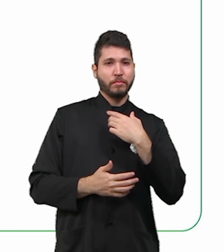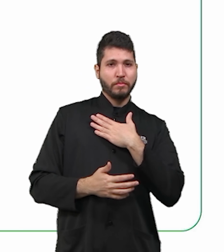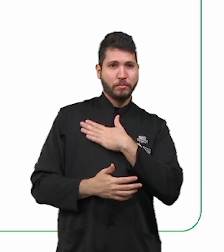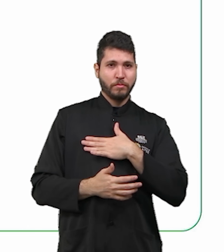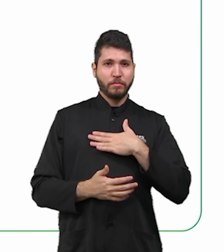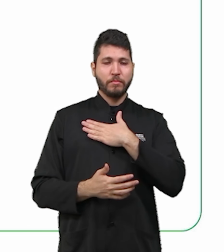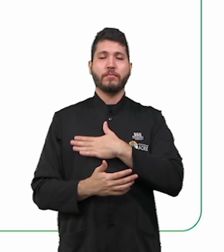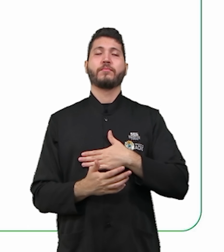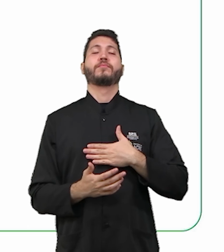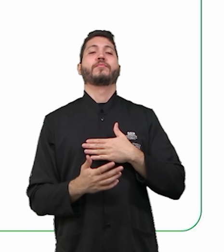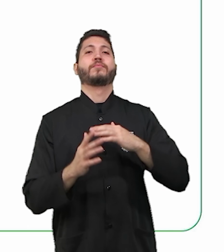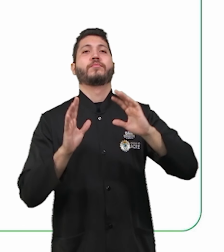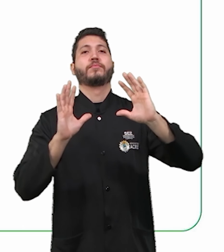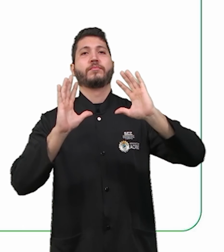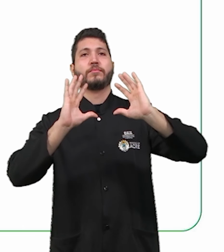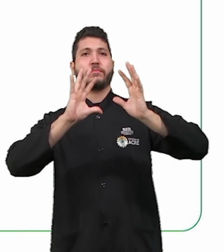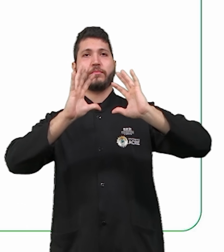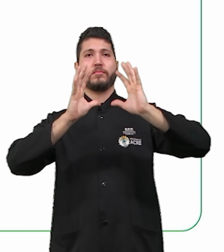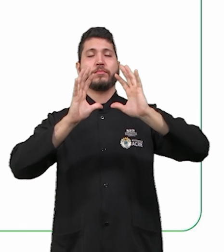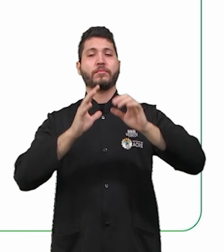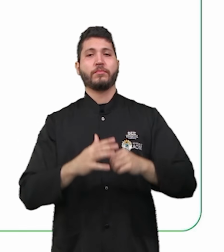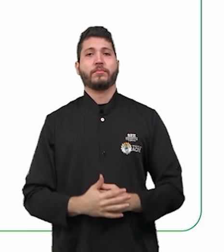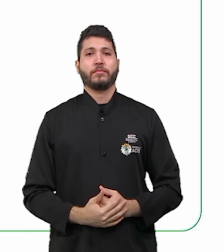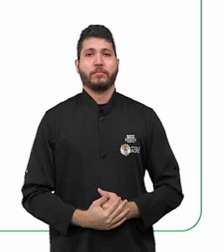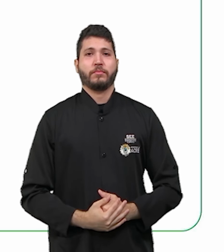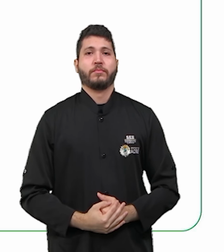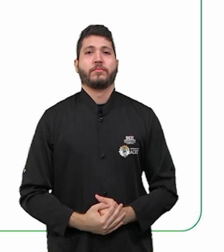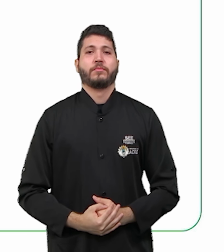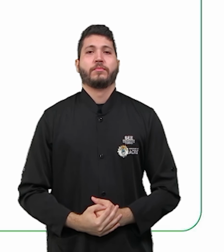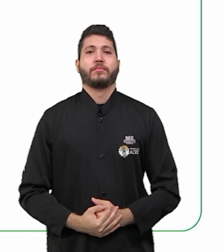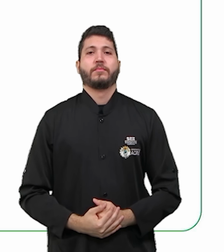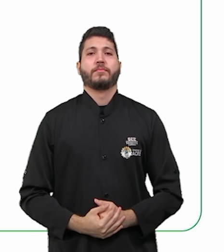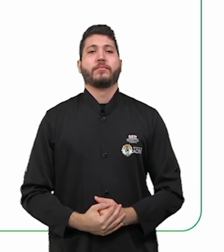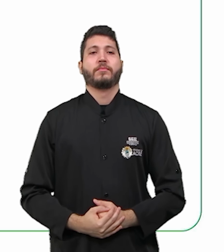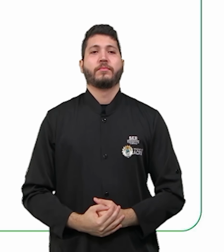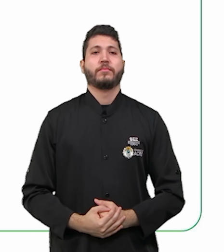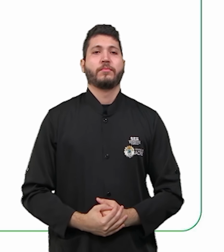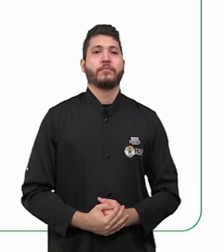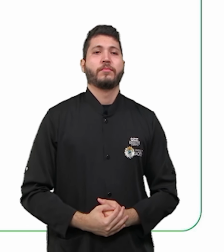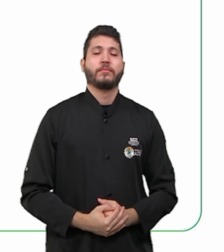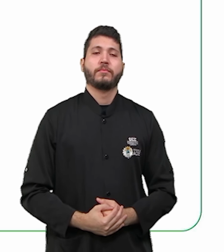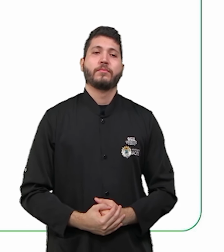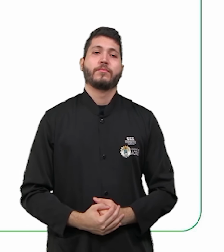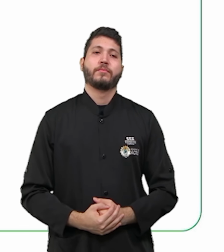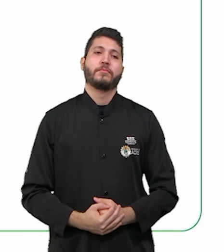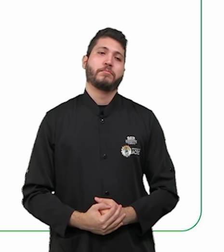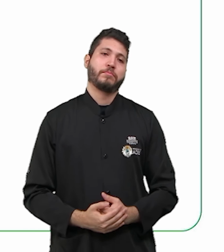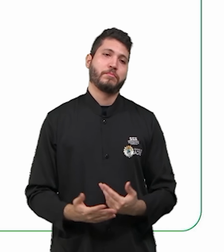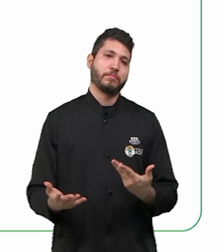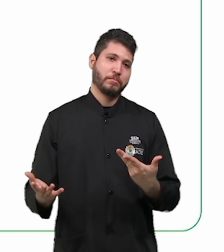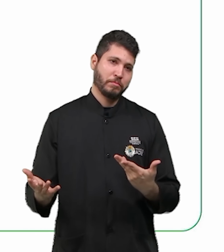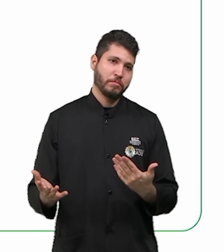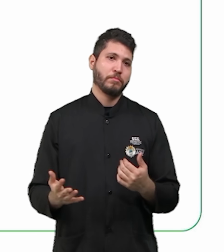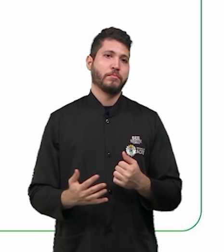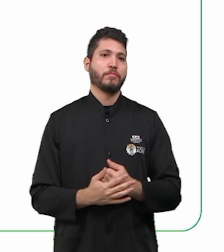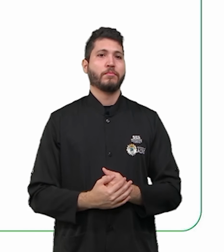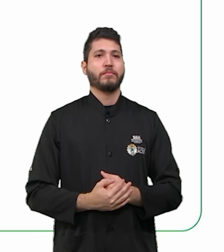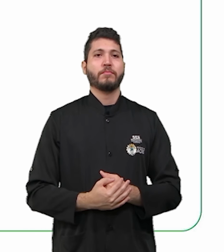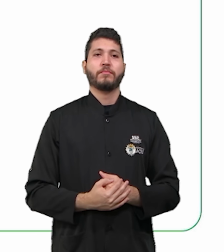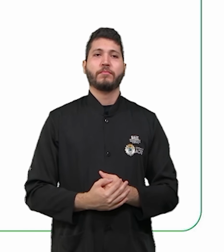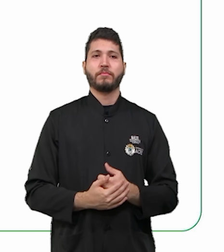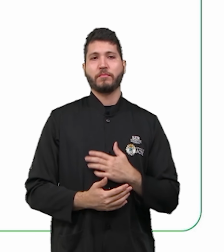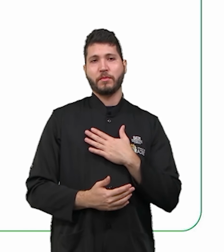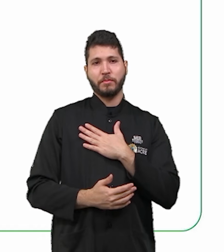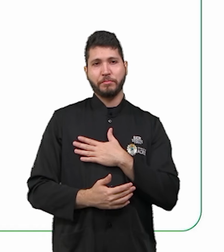me dar essa resposta? Será que está certa essa resposta? Ou será que você me diria, me gusta el fútbol,